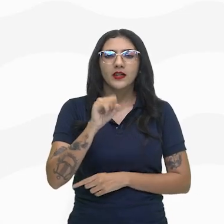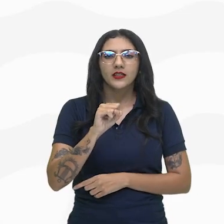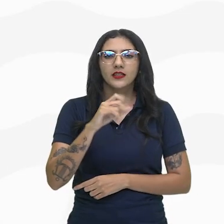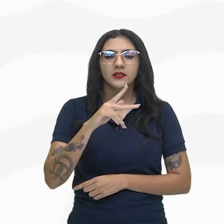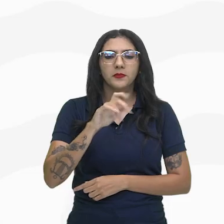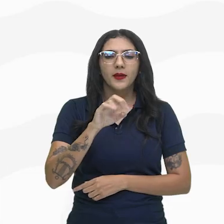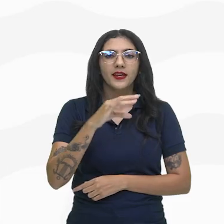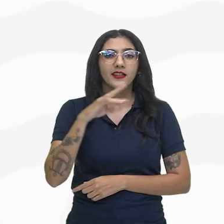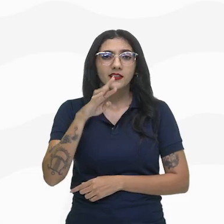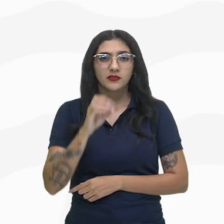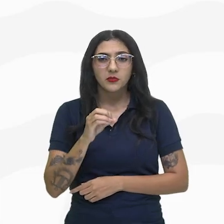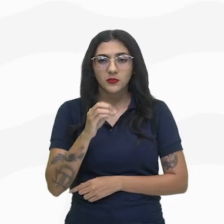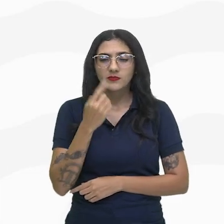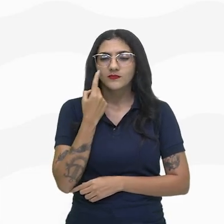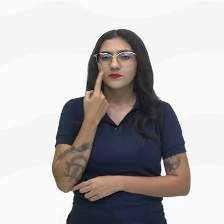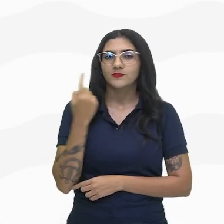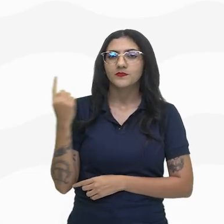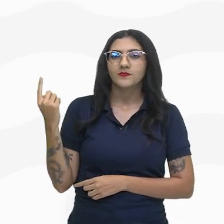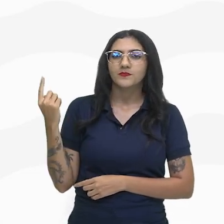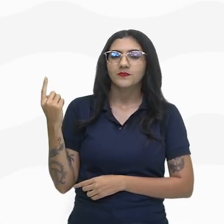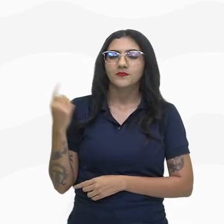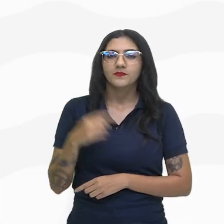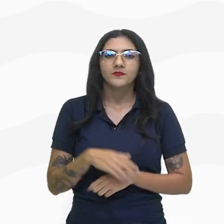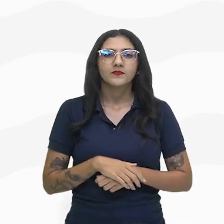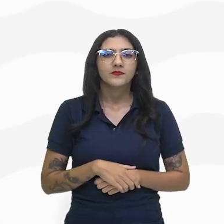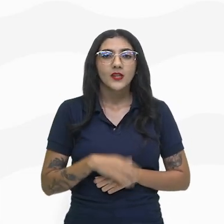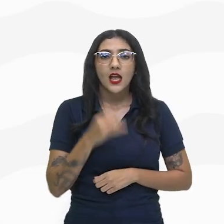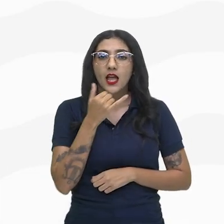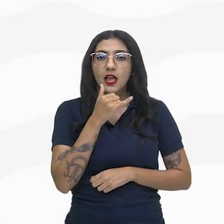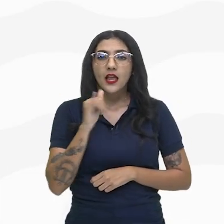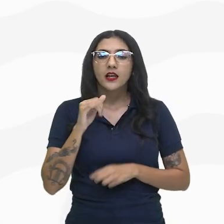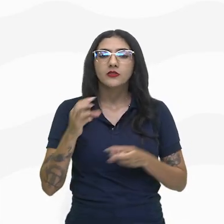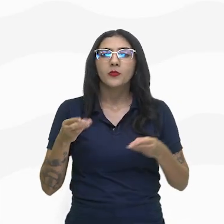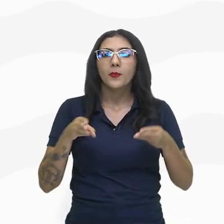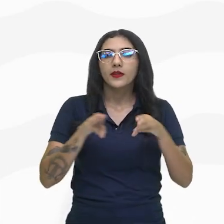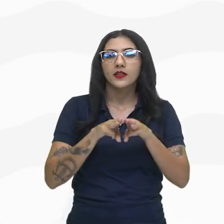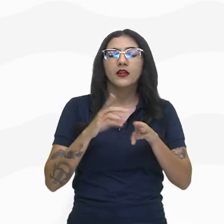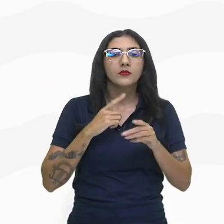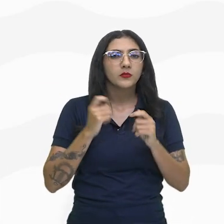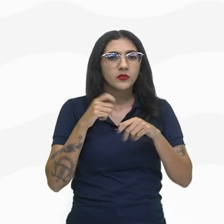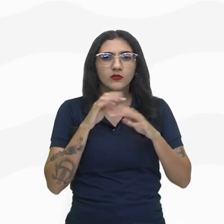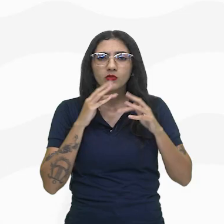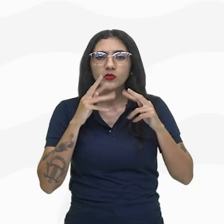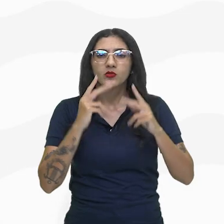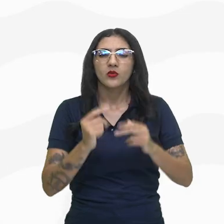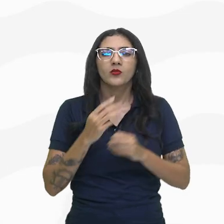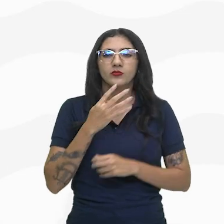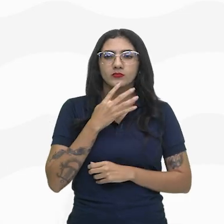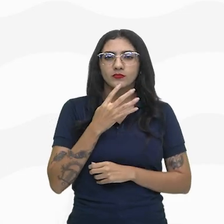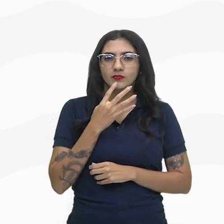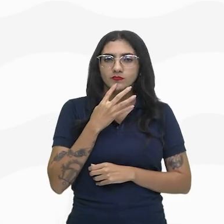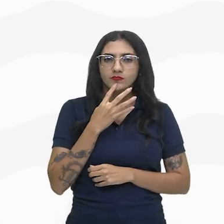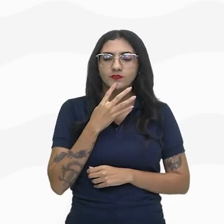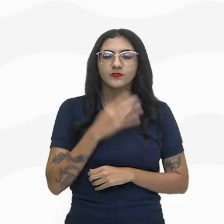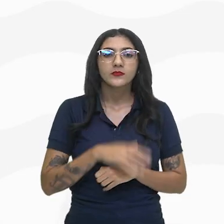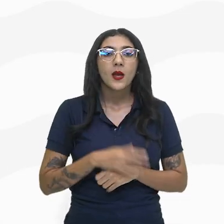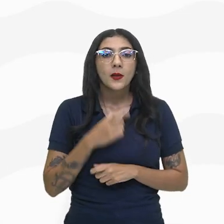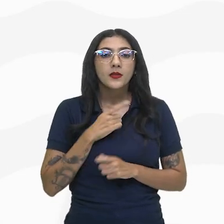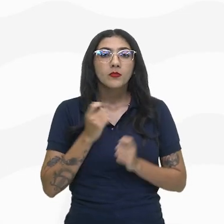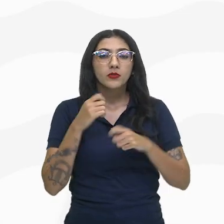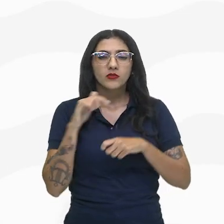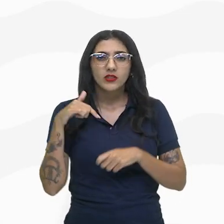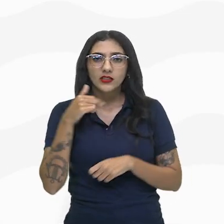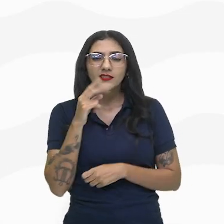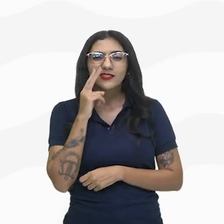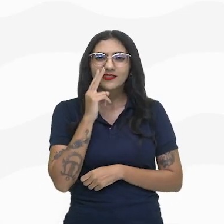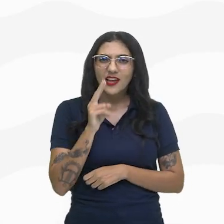agora que no espectro eletromagnético eu tenho todos os tipos de ondas envolvidos. E o espectro visível, que é a